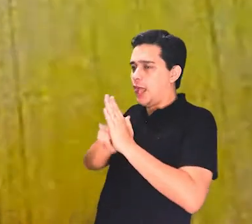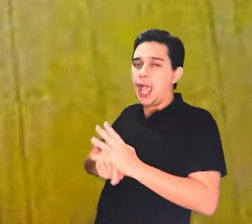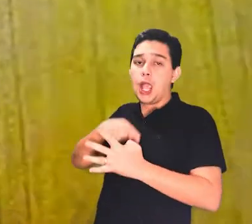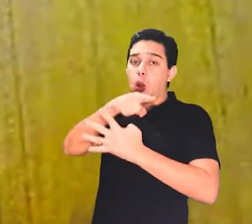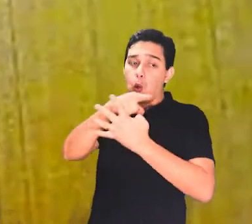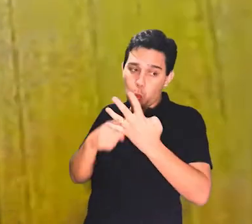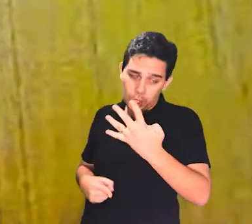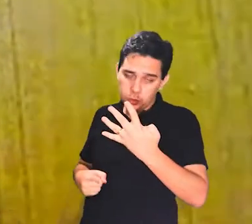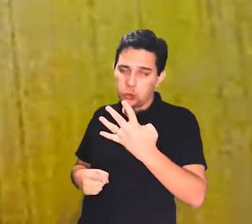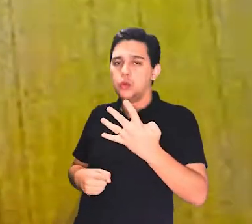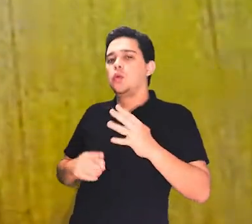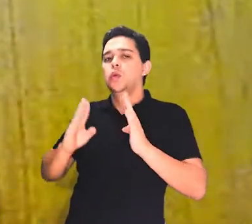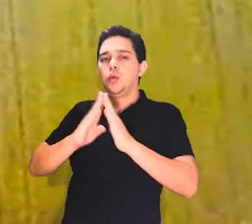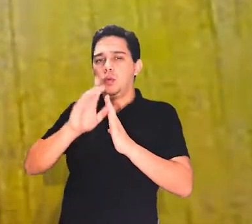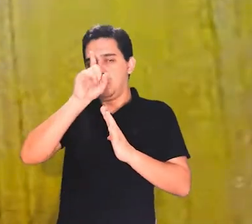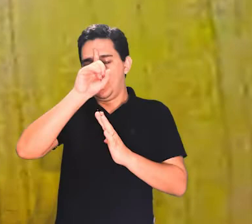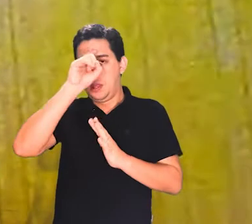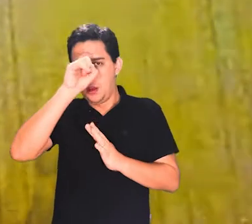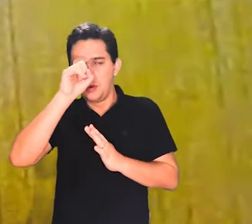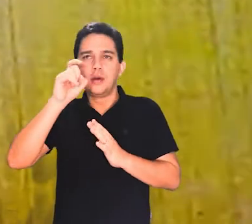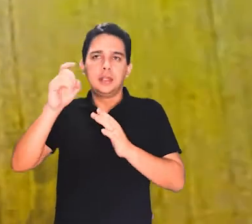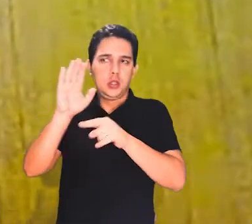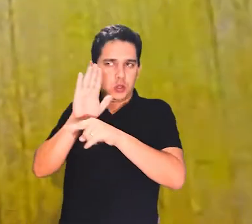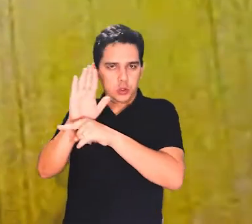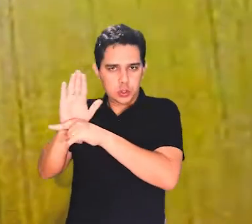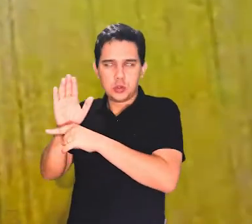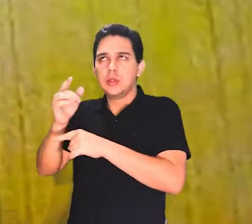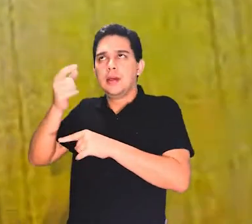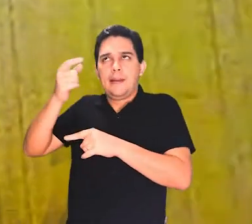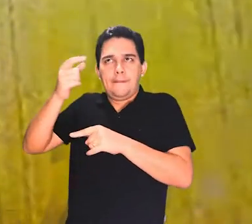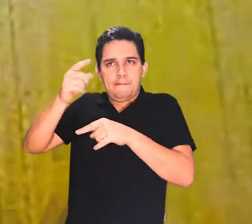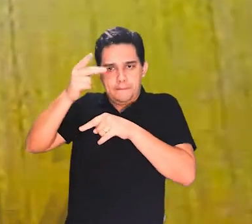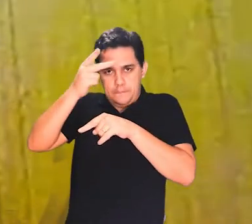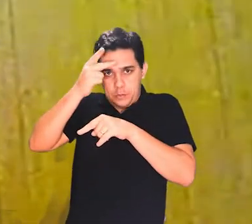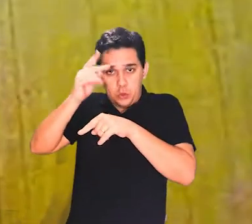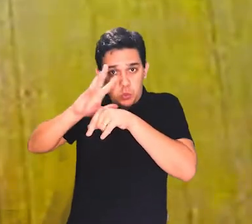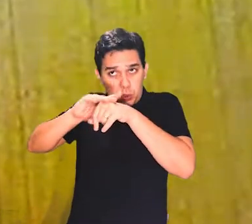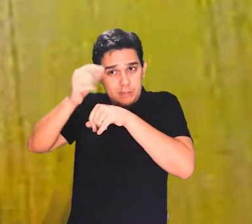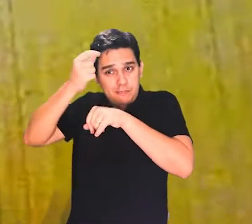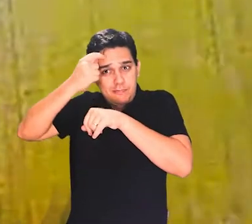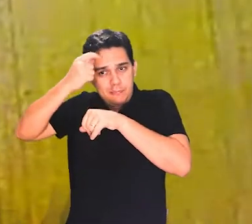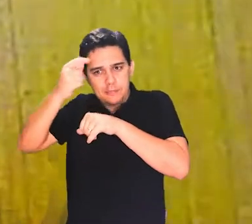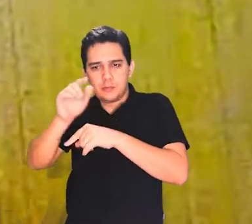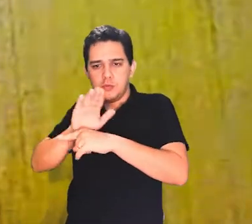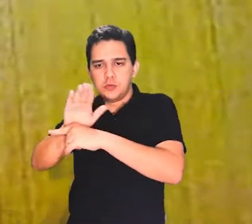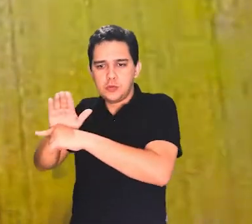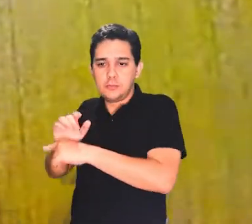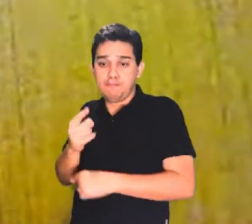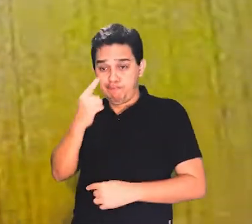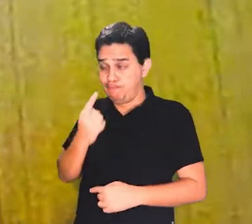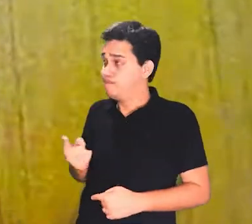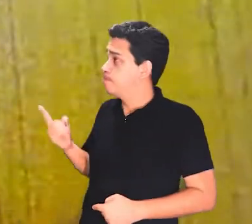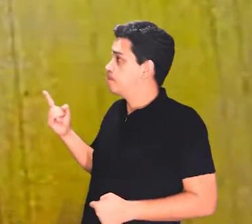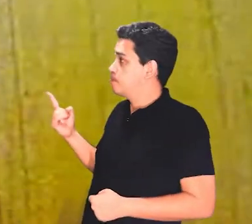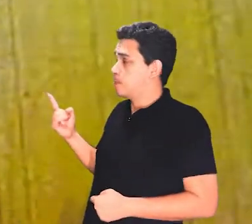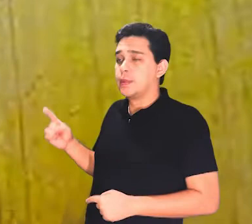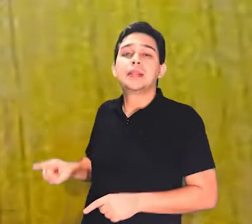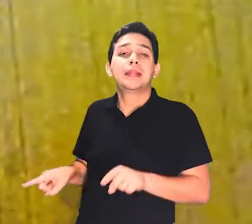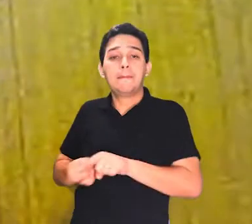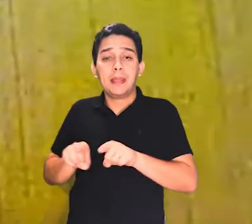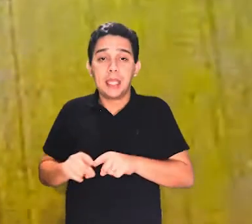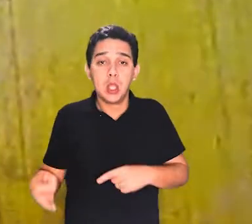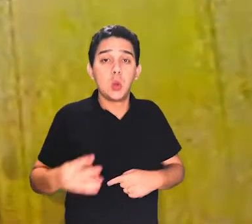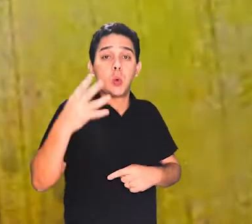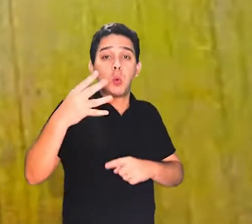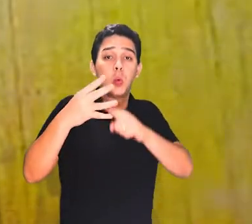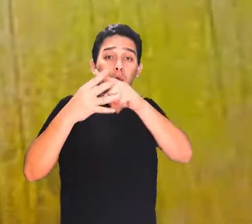Dentre esses, 3 já solicitaram o auxílio da força-tarefa, e 4 abrigões de pessoas com deficiência